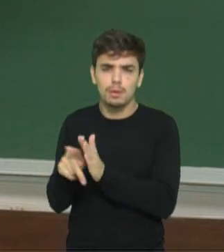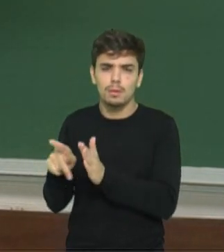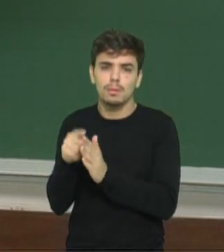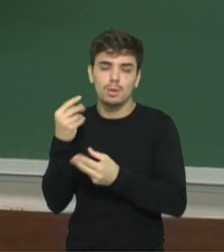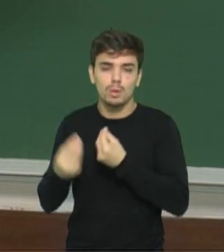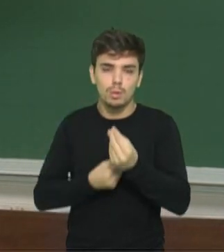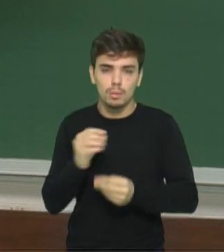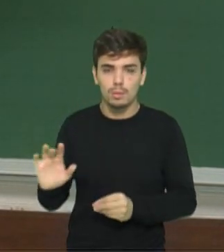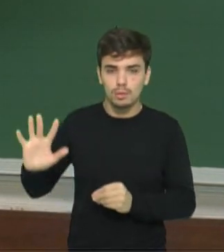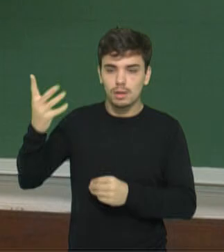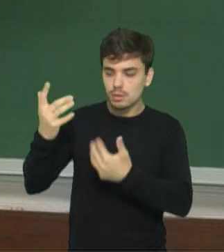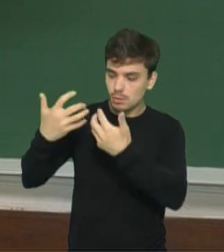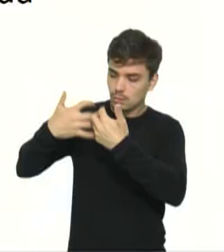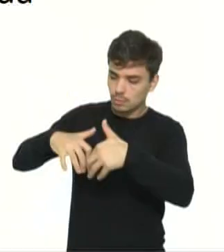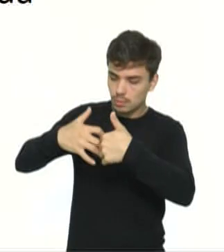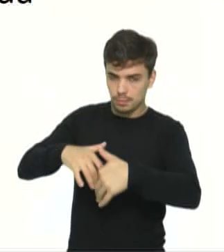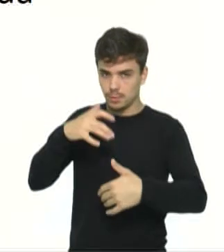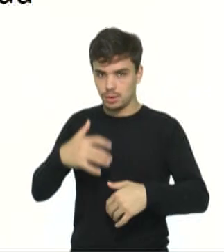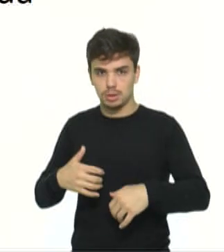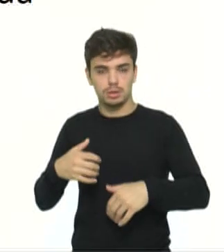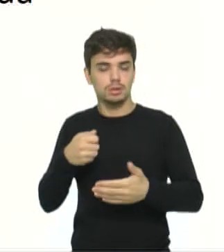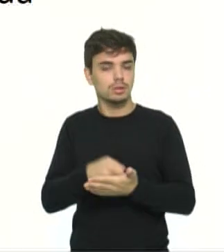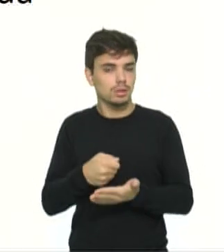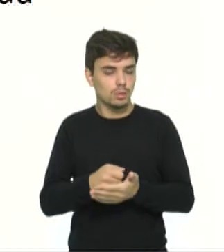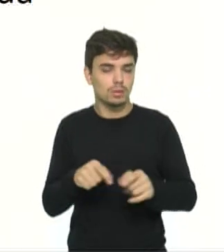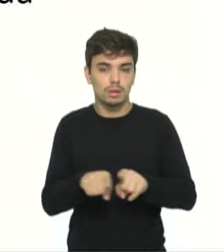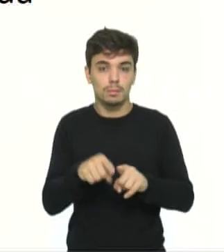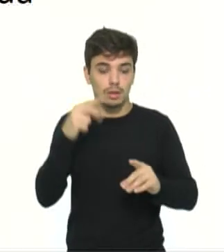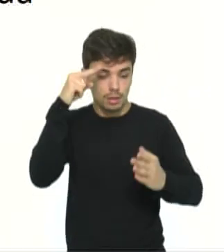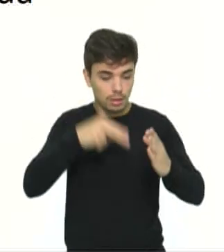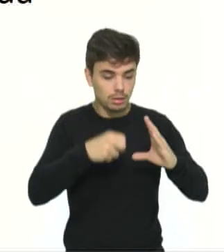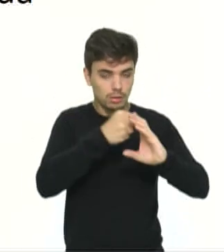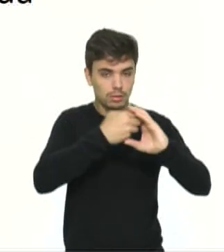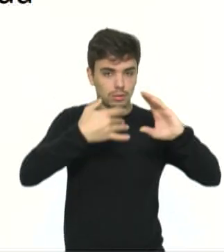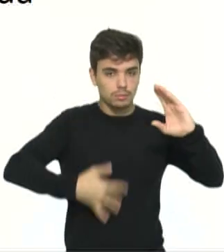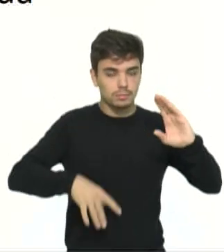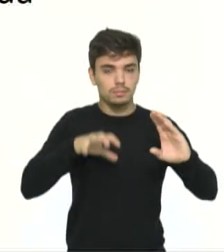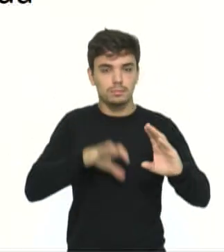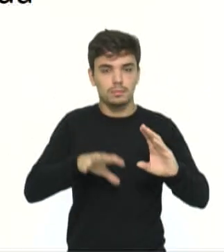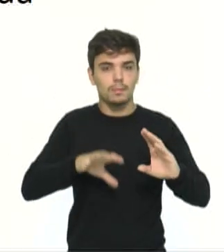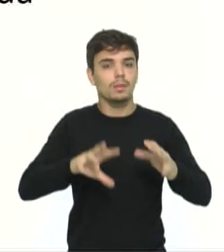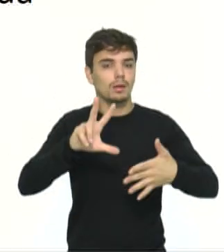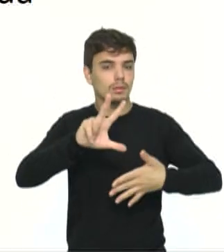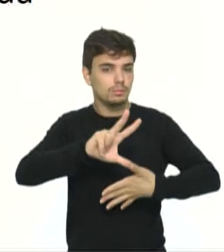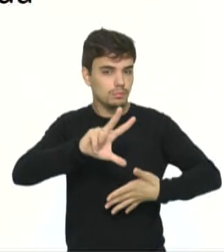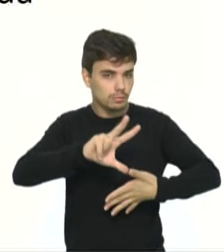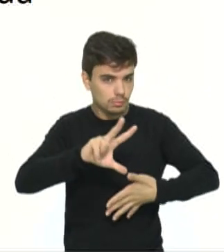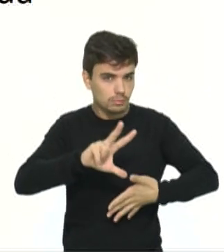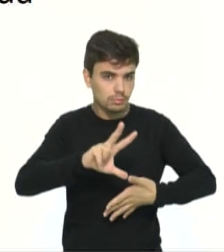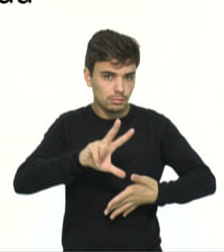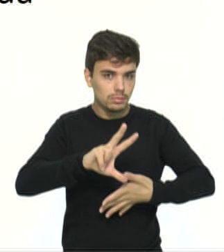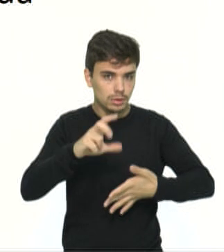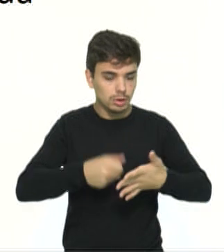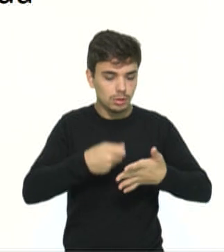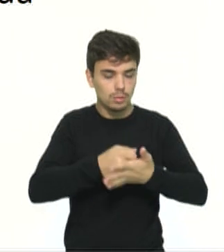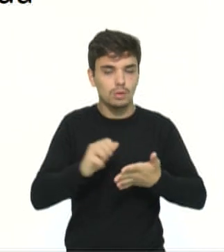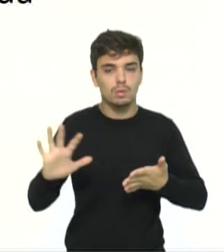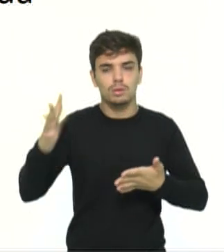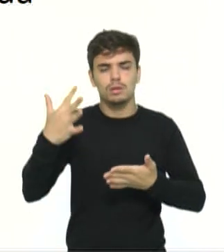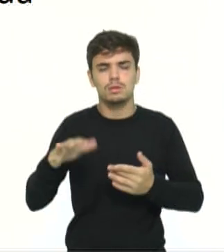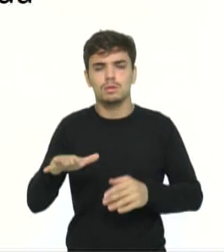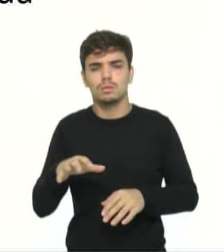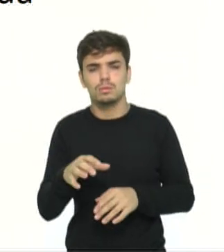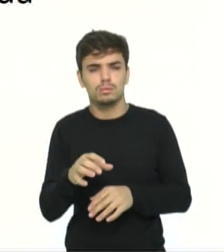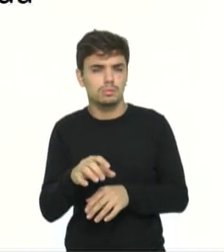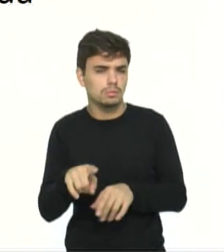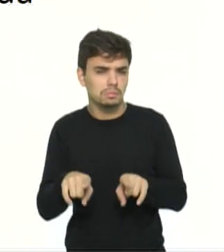instalação dessas ditaduras. Analisar as características dessas ditaduras latino-americanas, que aconteceram aí